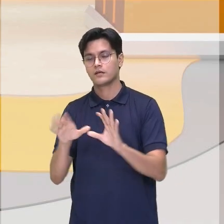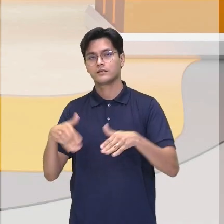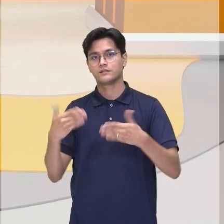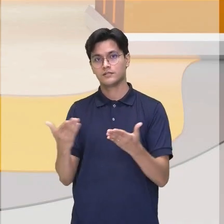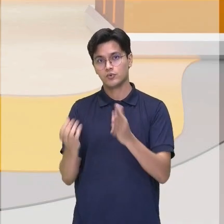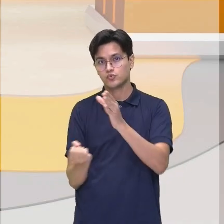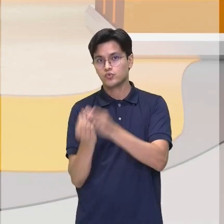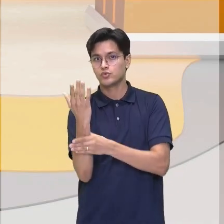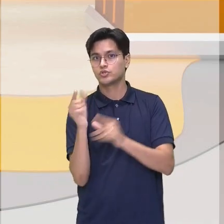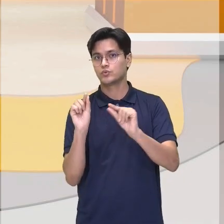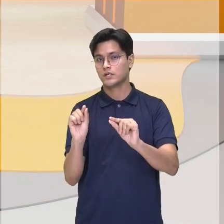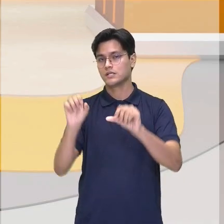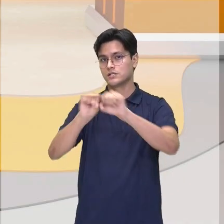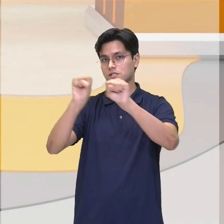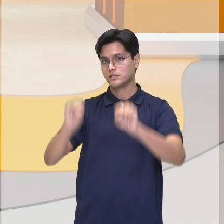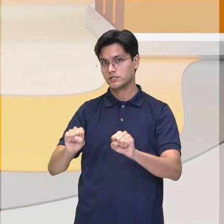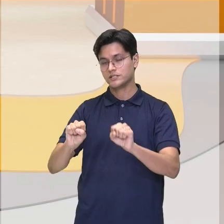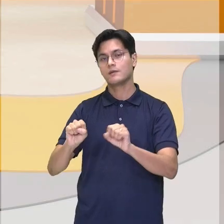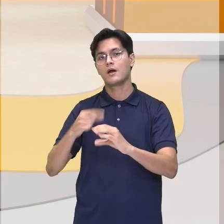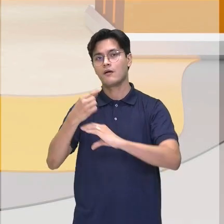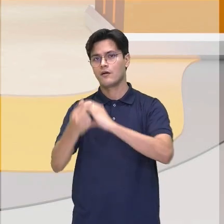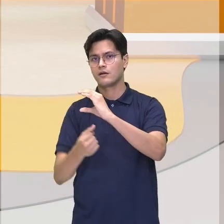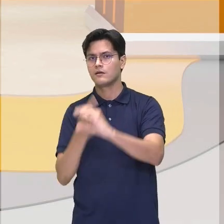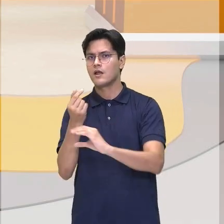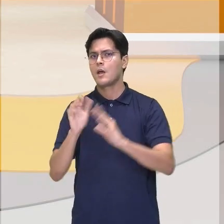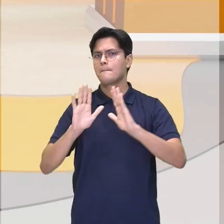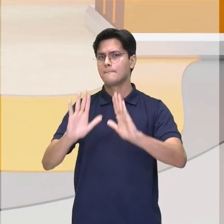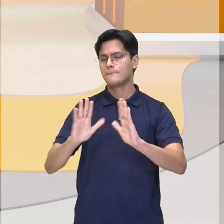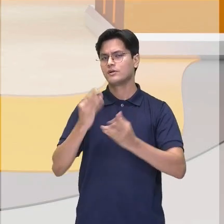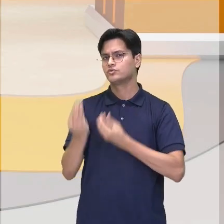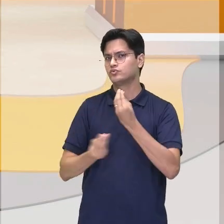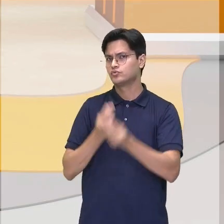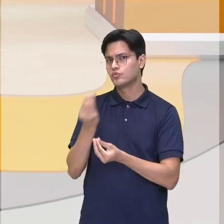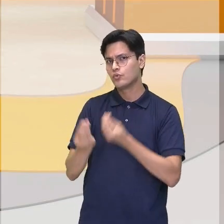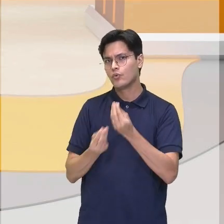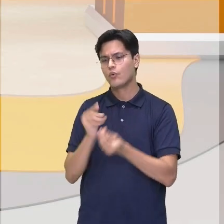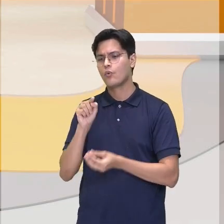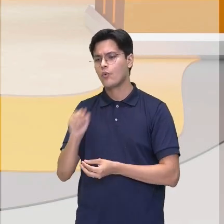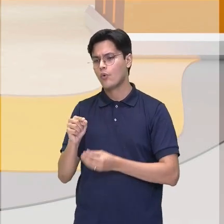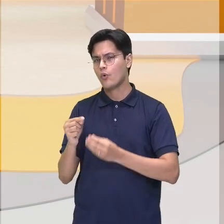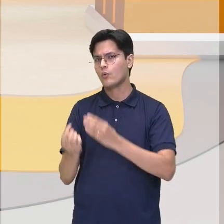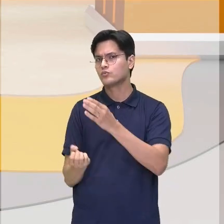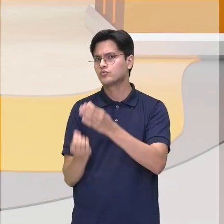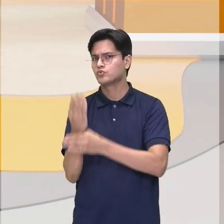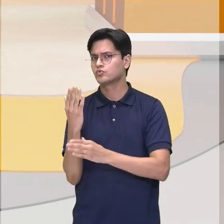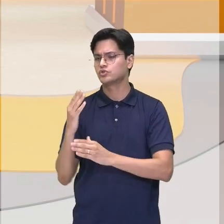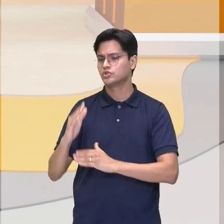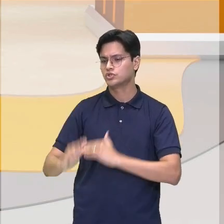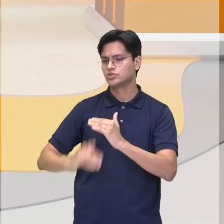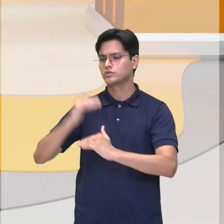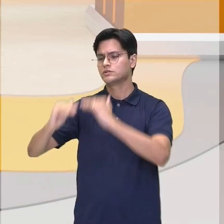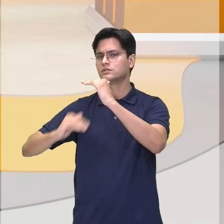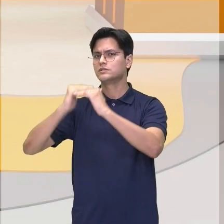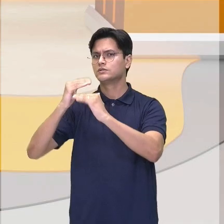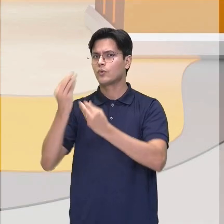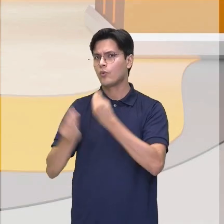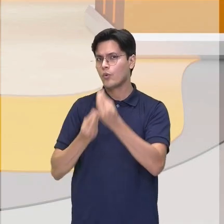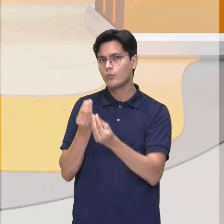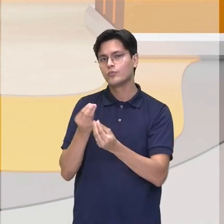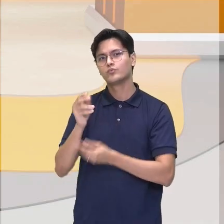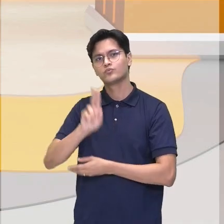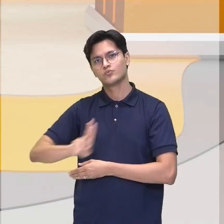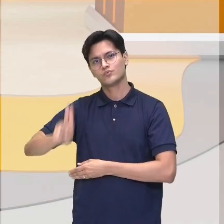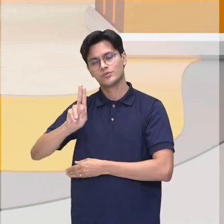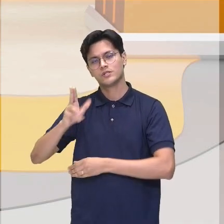como é que o sistema capitalista vai se consolidar e vai se construir nesse momento? Através da prática comercial. Quando